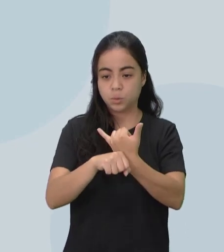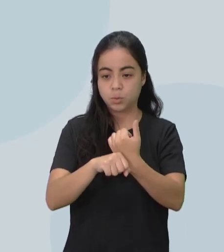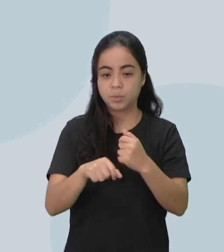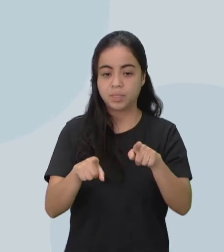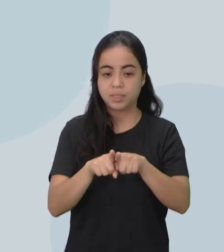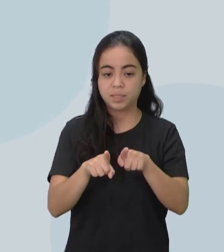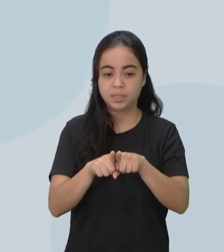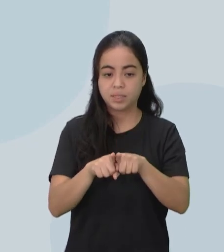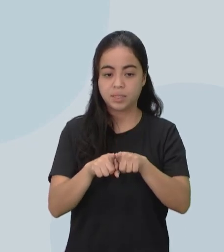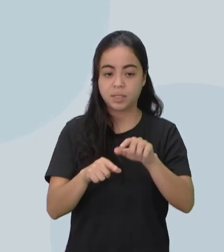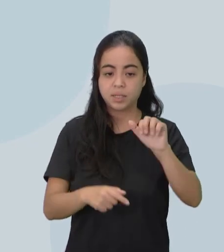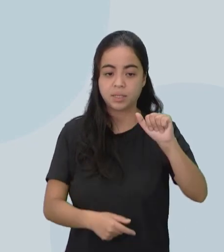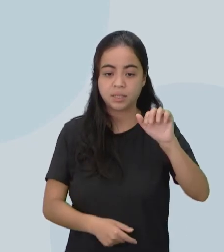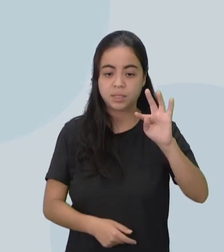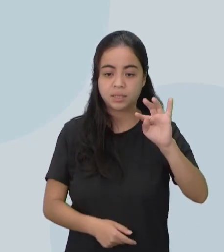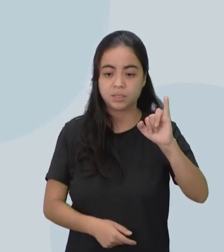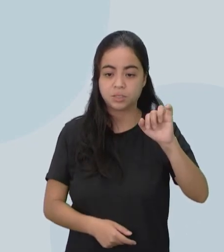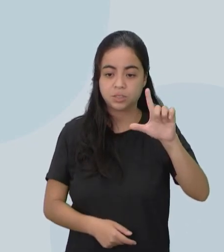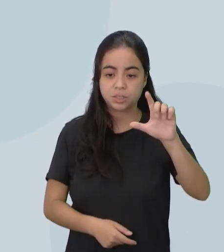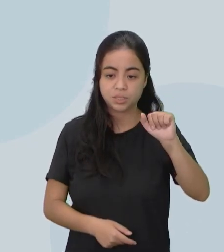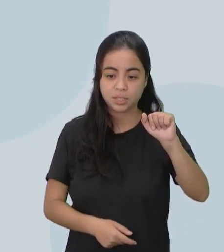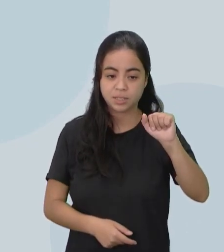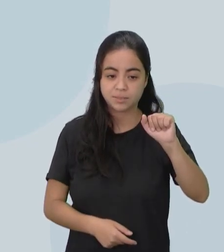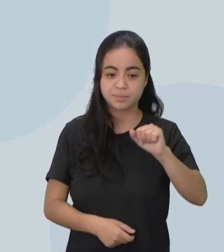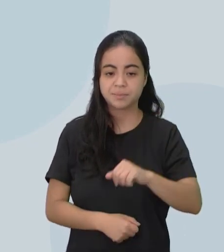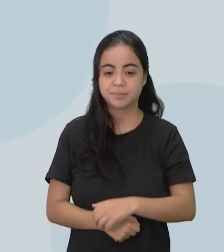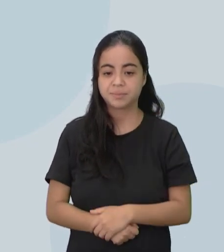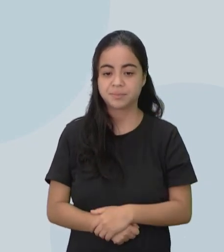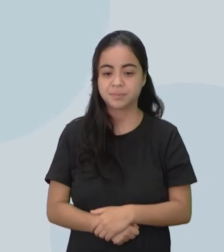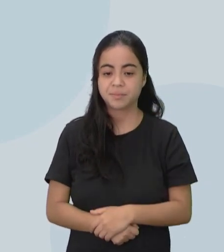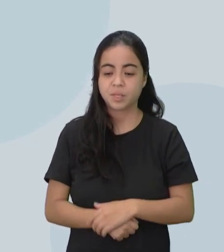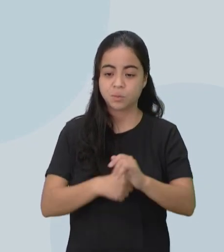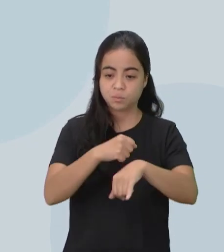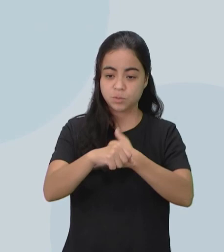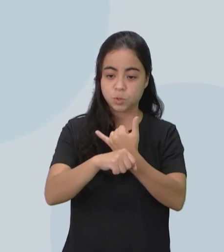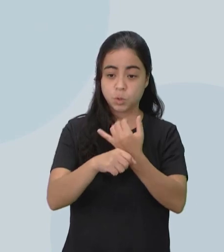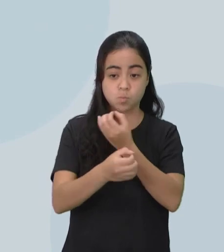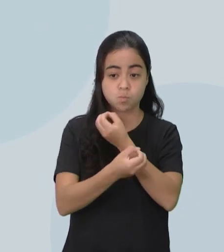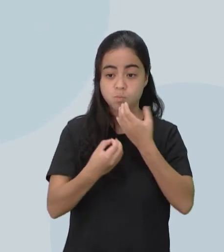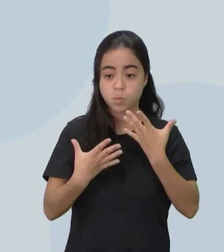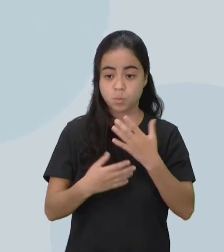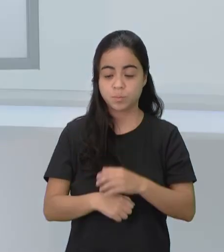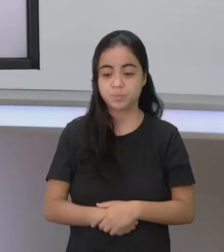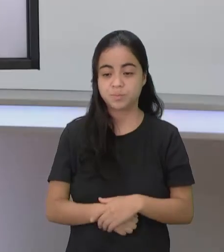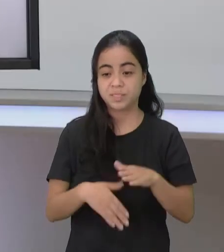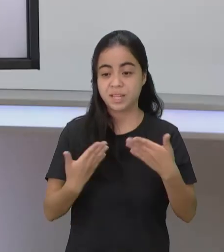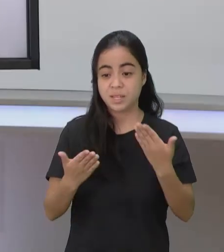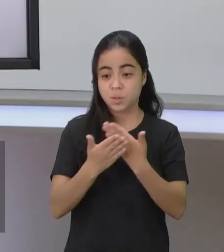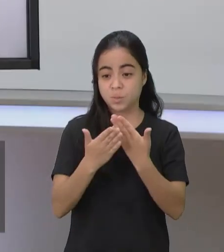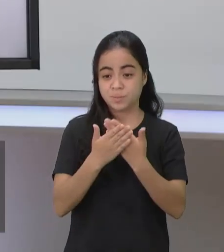esse vídeo do Átila, que, cara, eu gostei muito, acho que vale muito a pena para vocês assistirem depois. E aí, a gente se